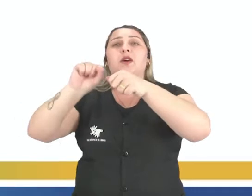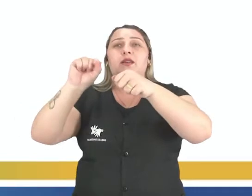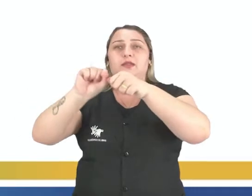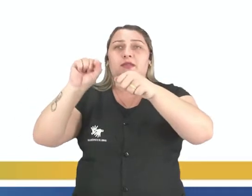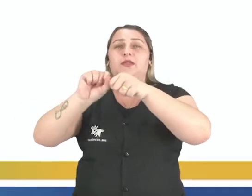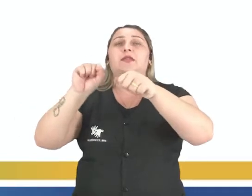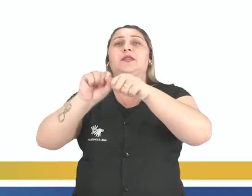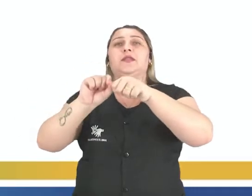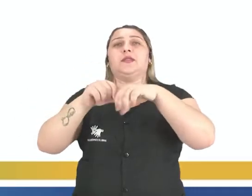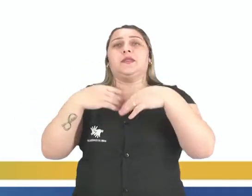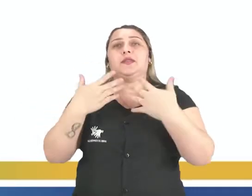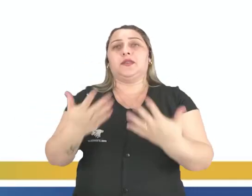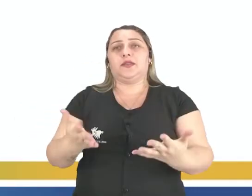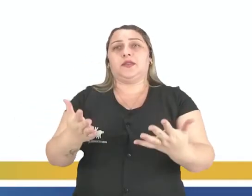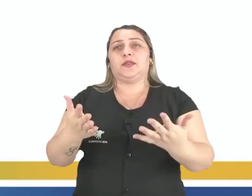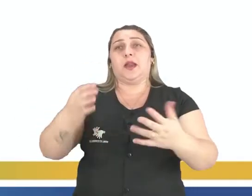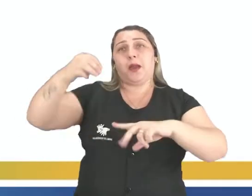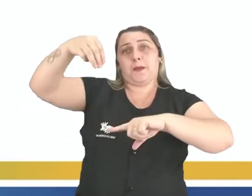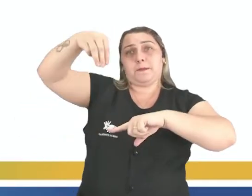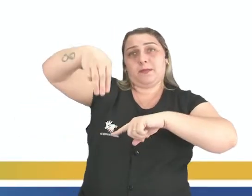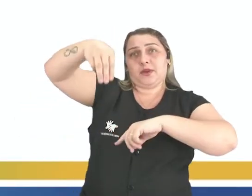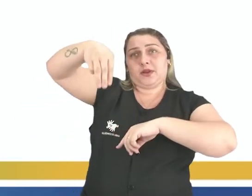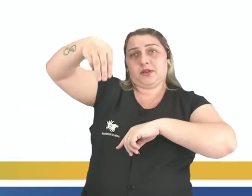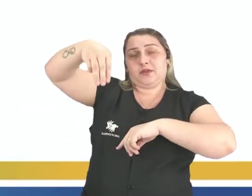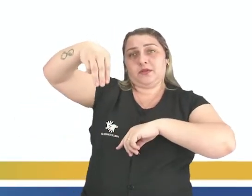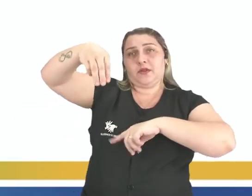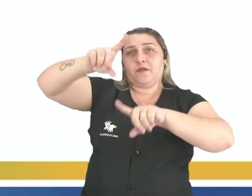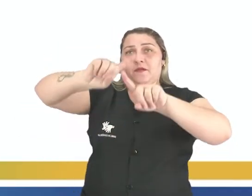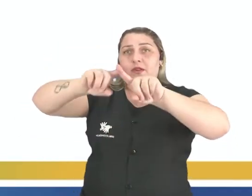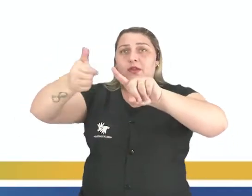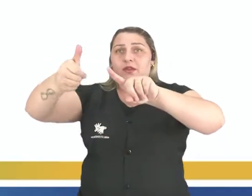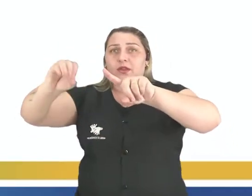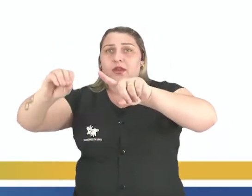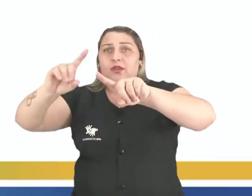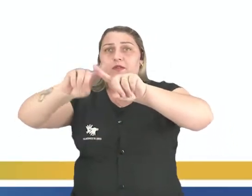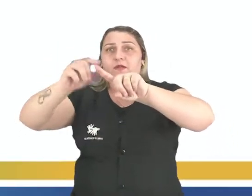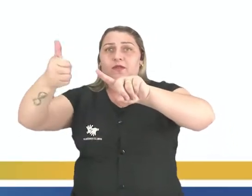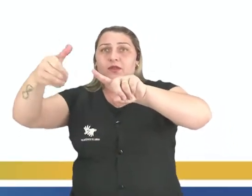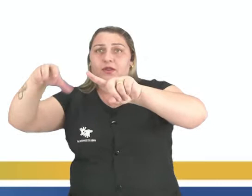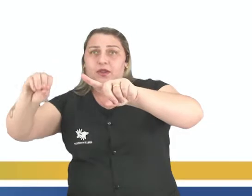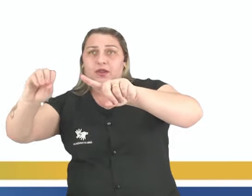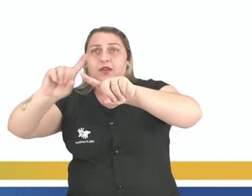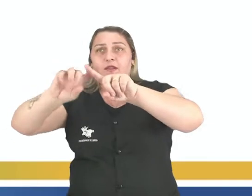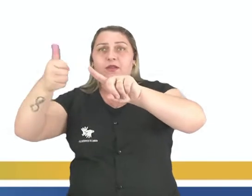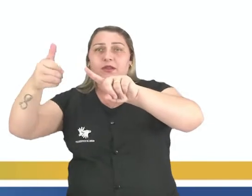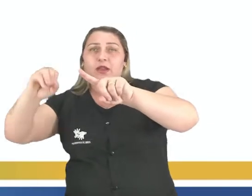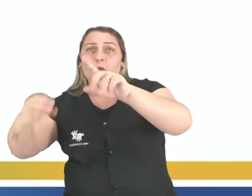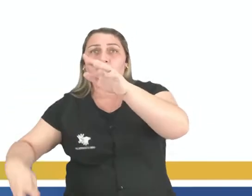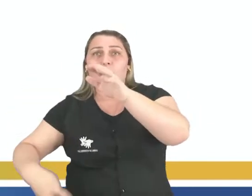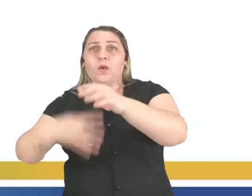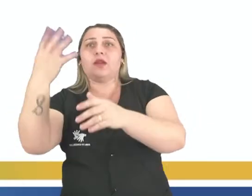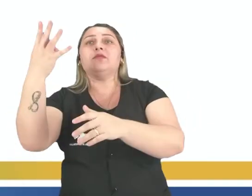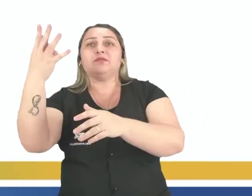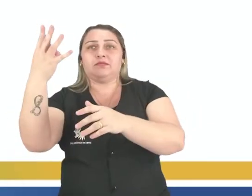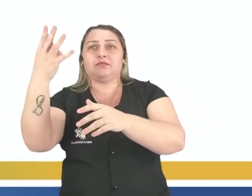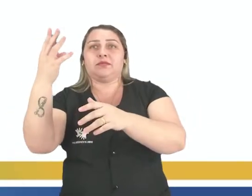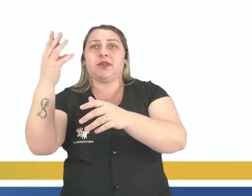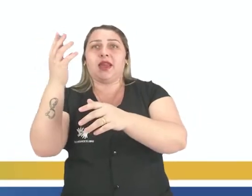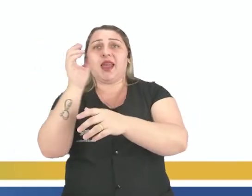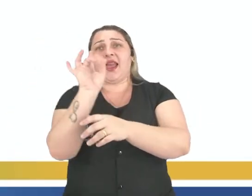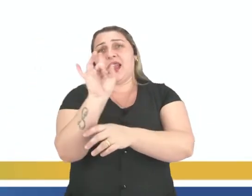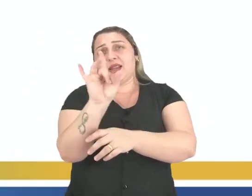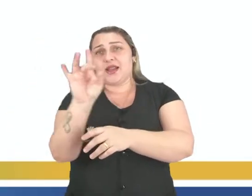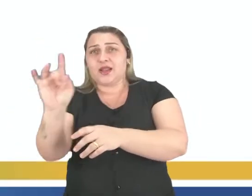o produto dessa medida em metro, né, vezes 10, vezes 10, vezes 10, já que a cada 1 metro nós